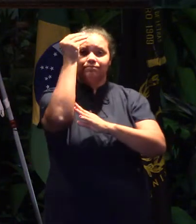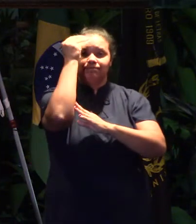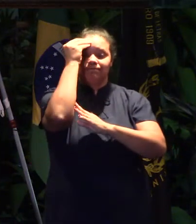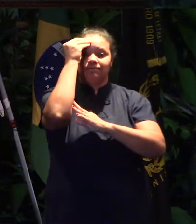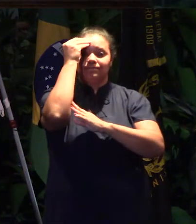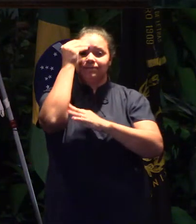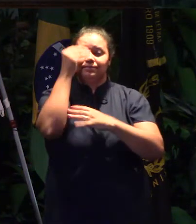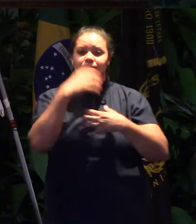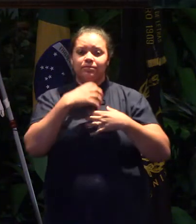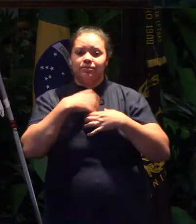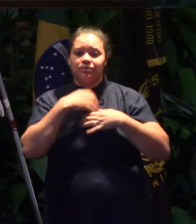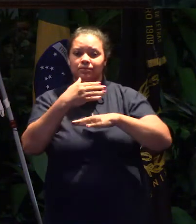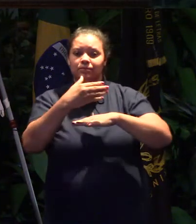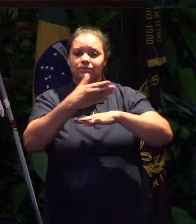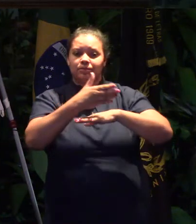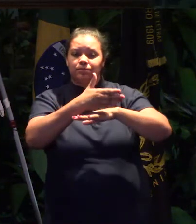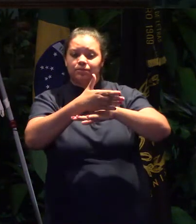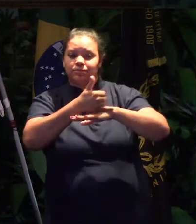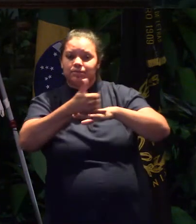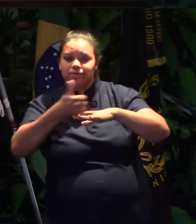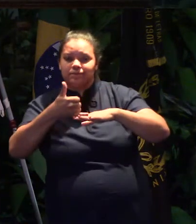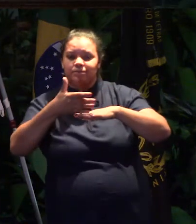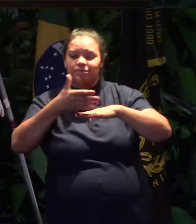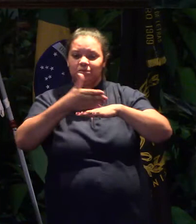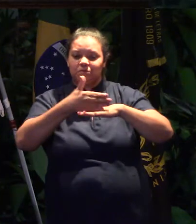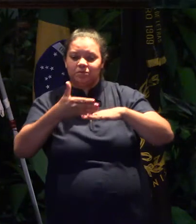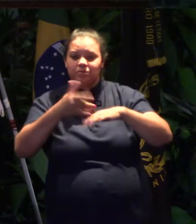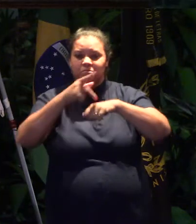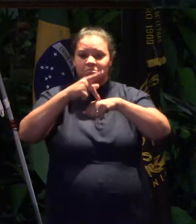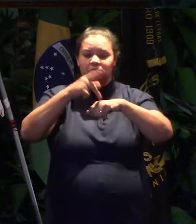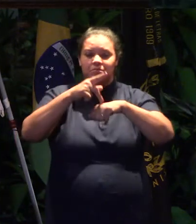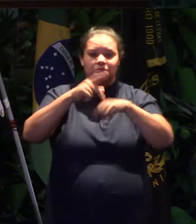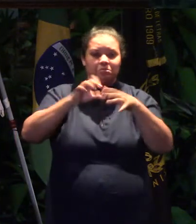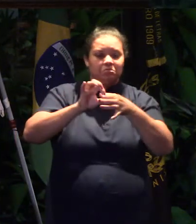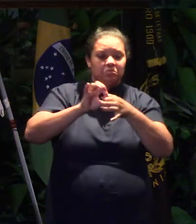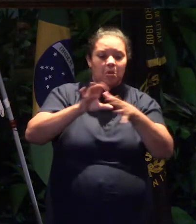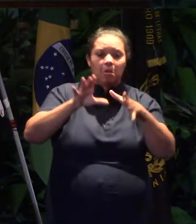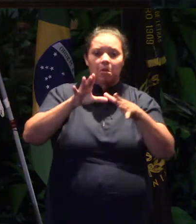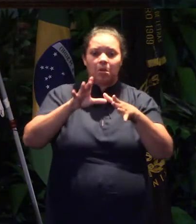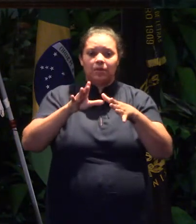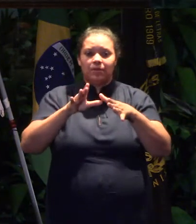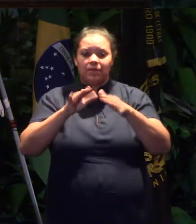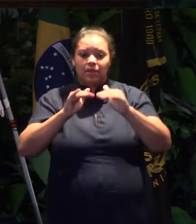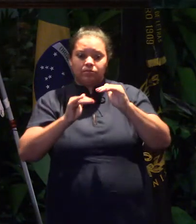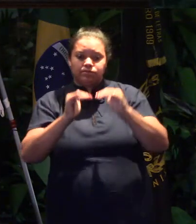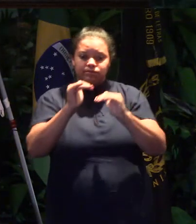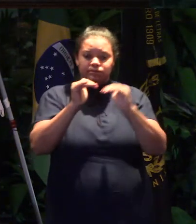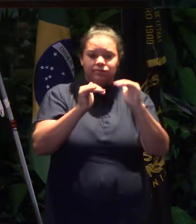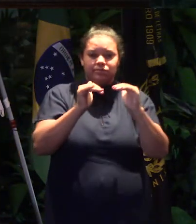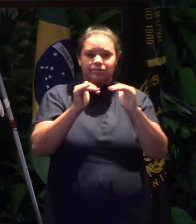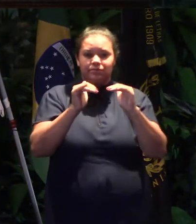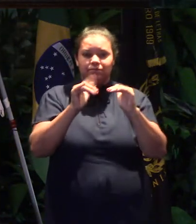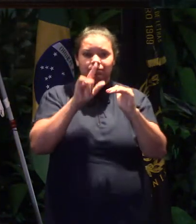cada rachadura no cimento, cada pedra solta com displicência, cada declive, cada